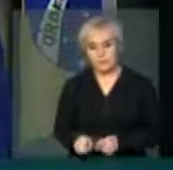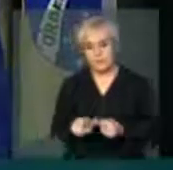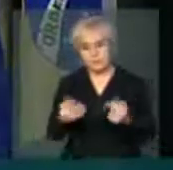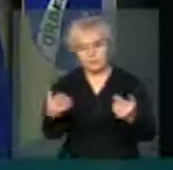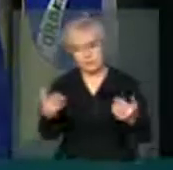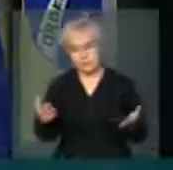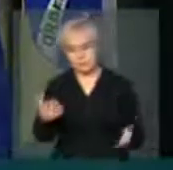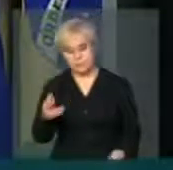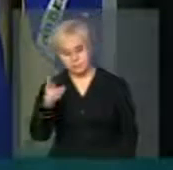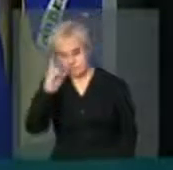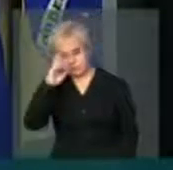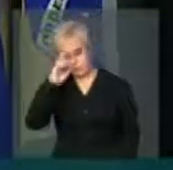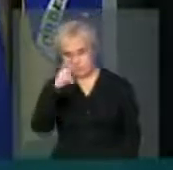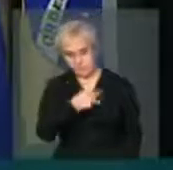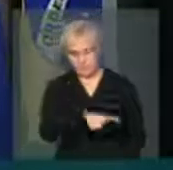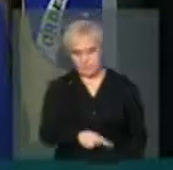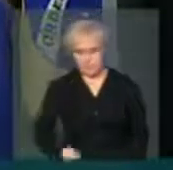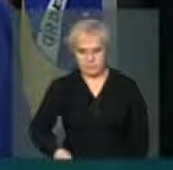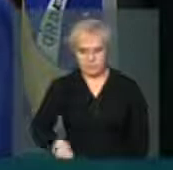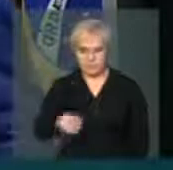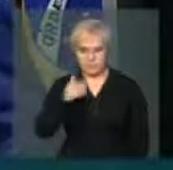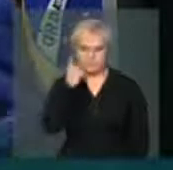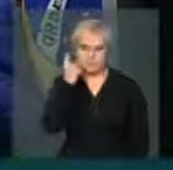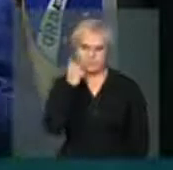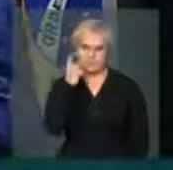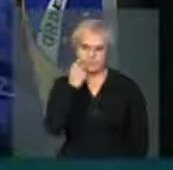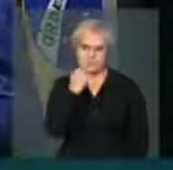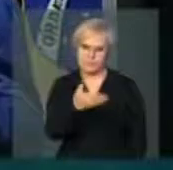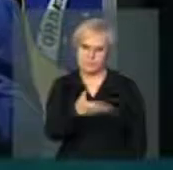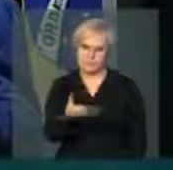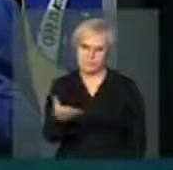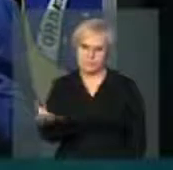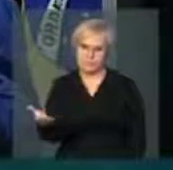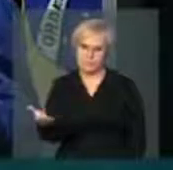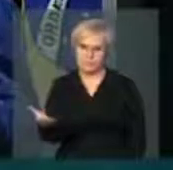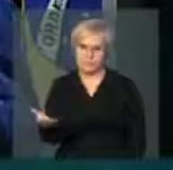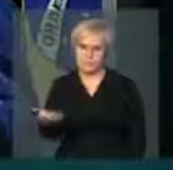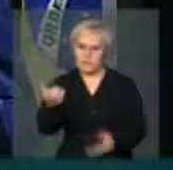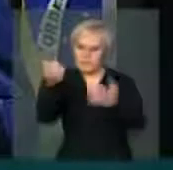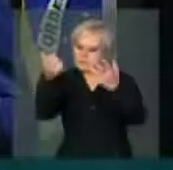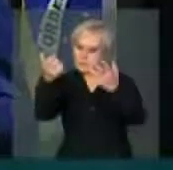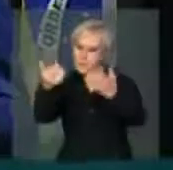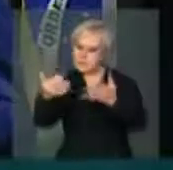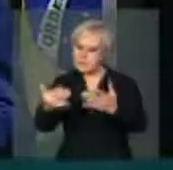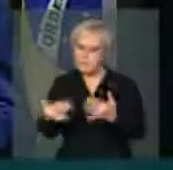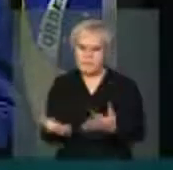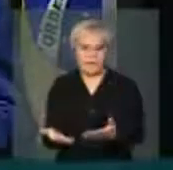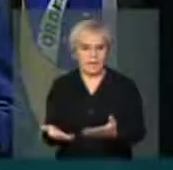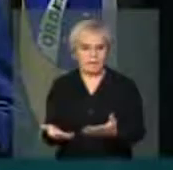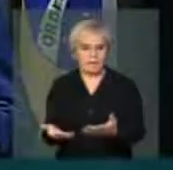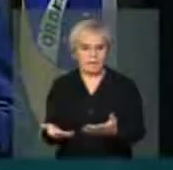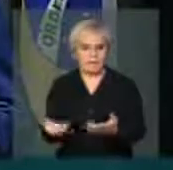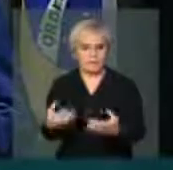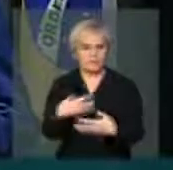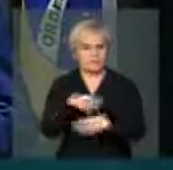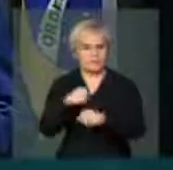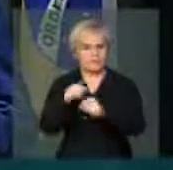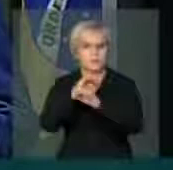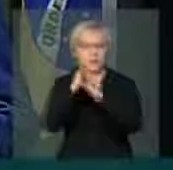presidente, senhoras e senhores parlamentares, não há como justificar de maneira lógica